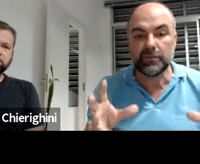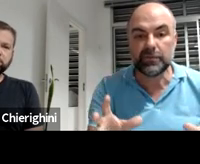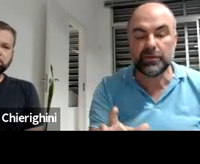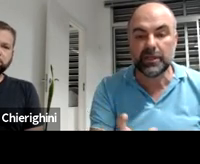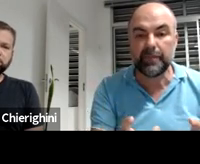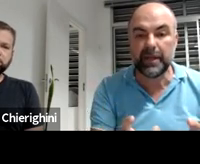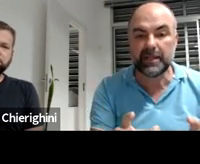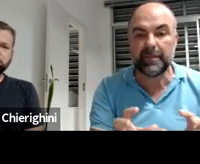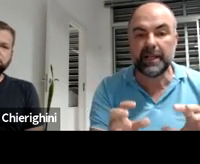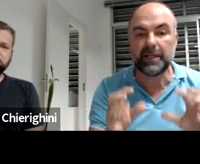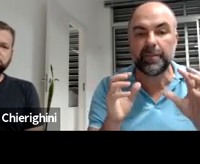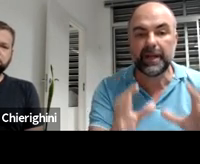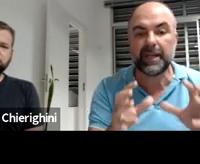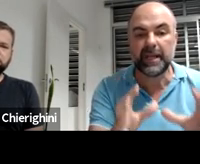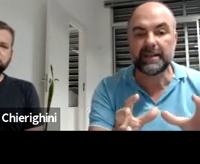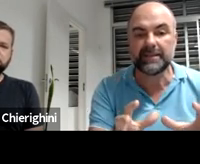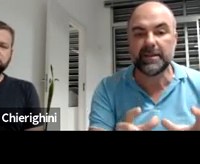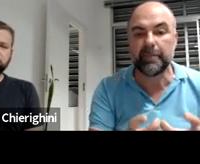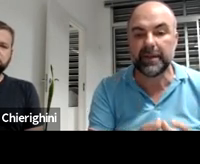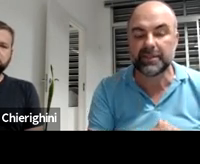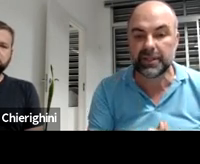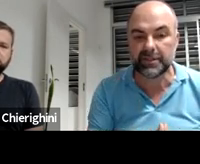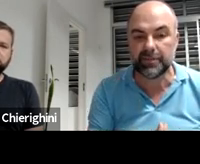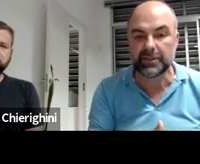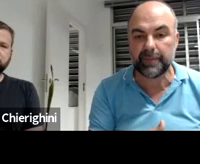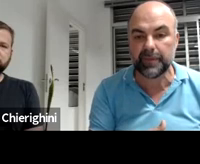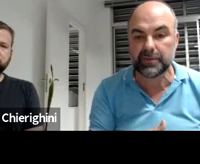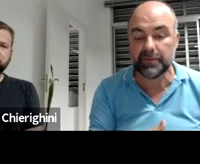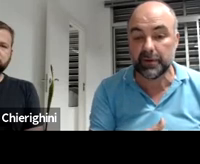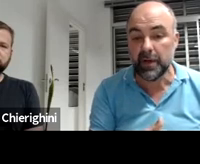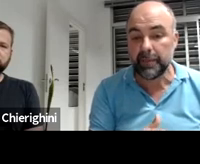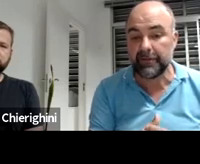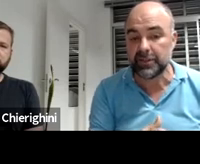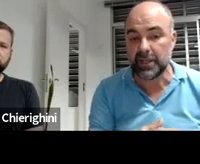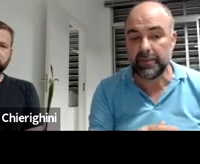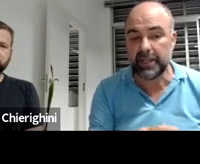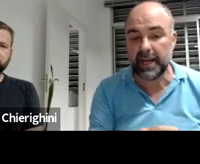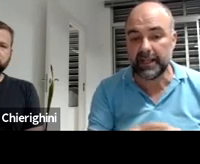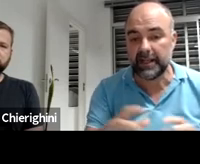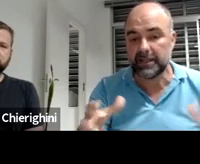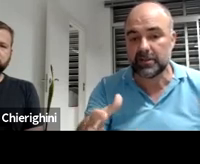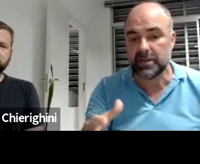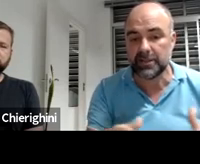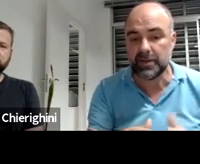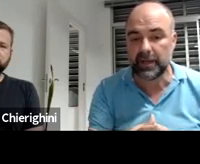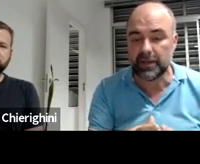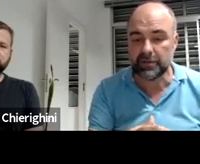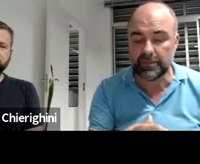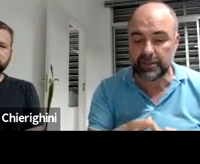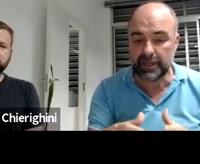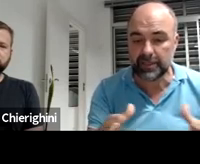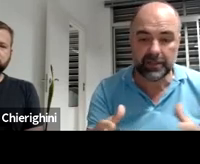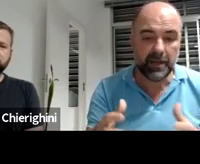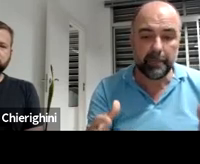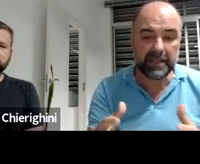estão justamente trabalhando para que essas empresas cresçam o mais rápido possível. Para vocês terem uma ideia, nessa nossa região aqui, nós